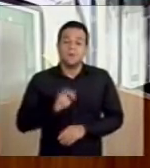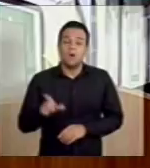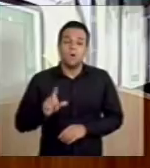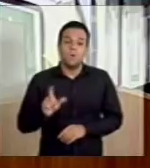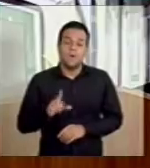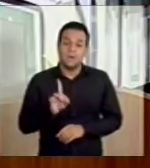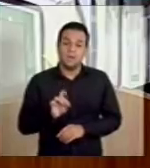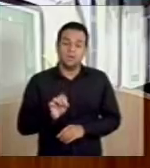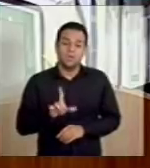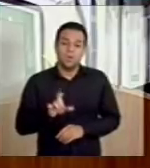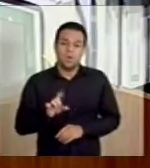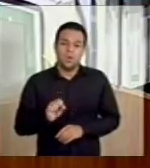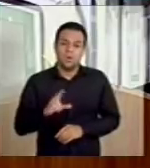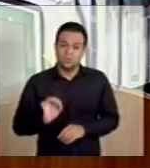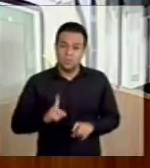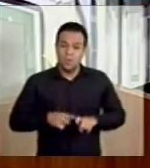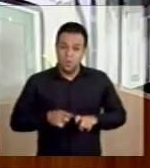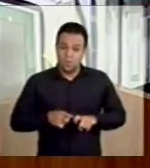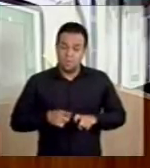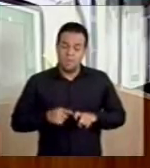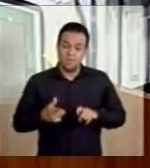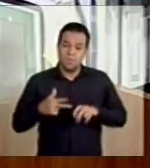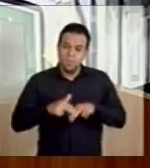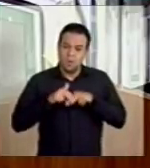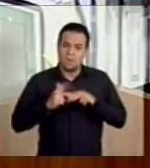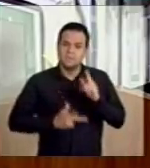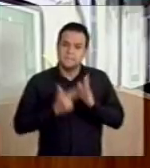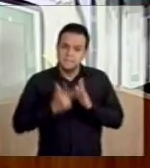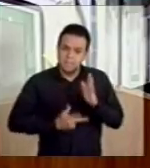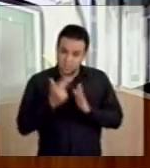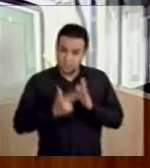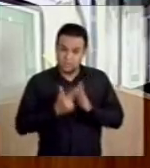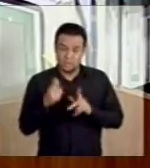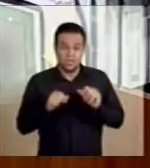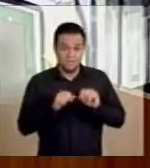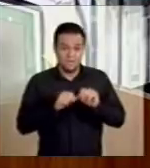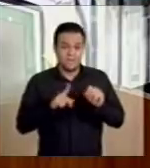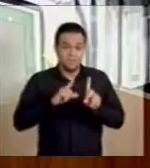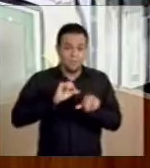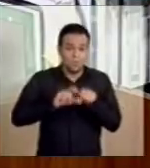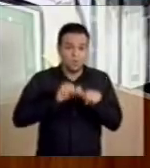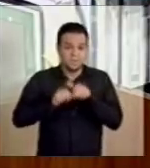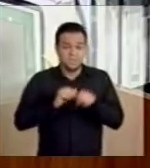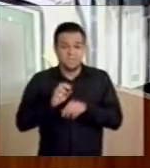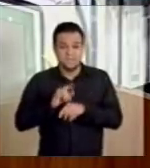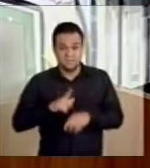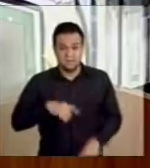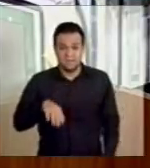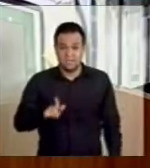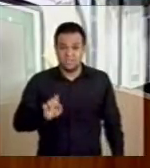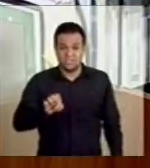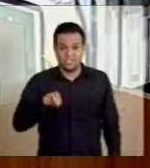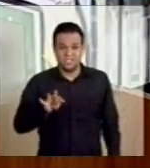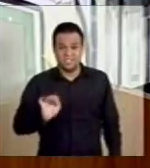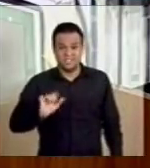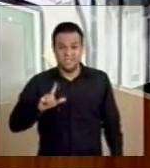dolosamente o médico que, através de cirurgia, faz a ablação de órgãos genitais